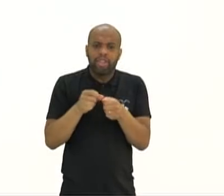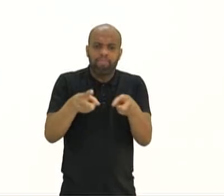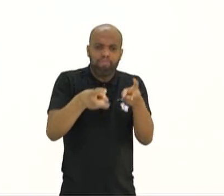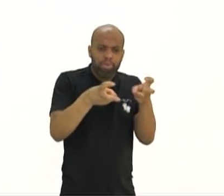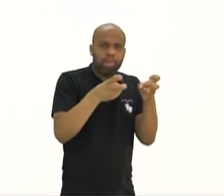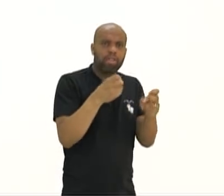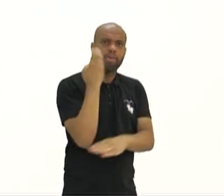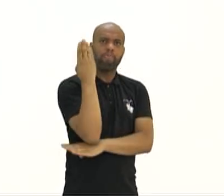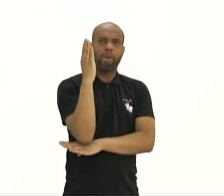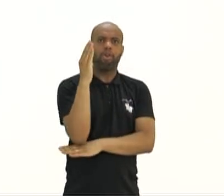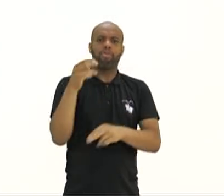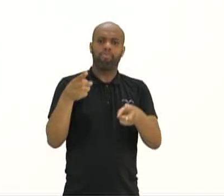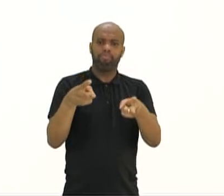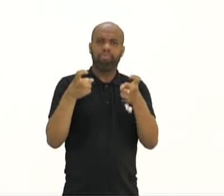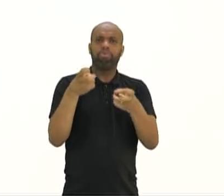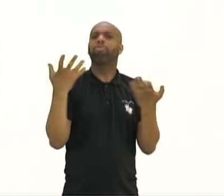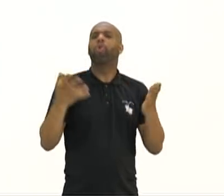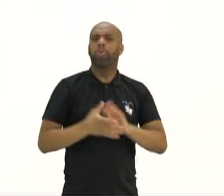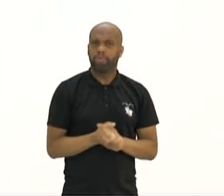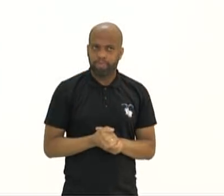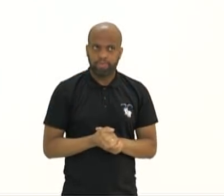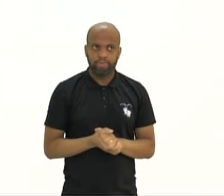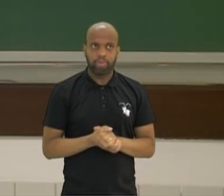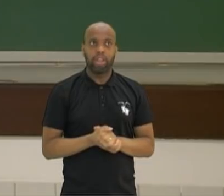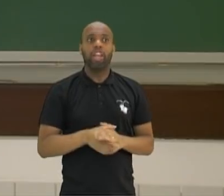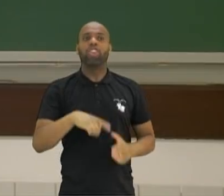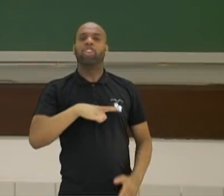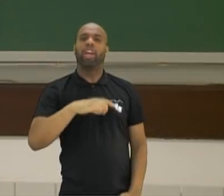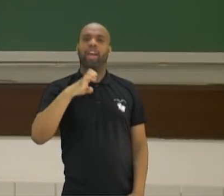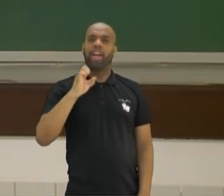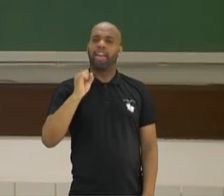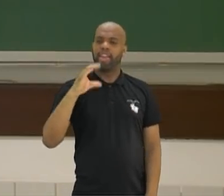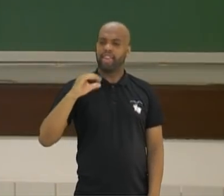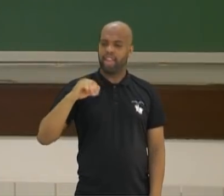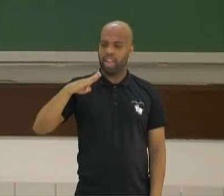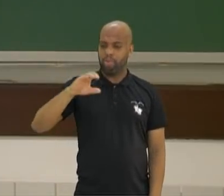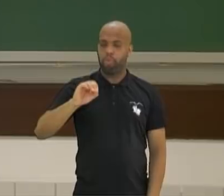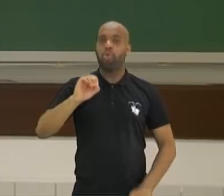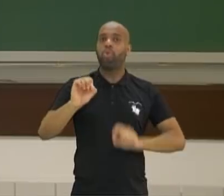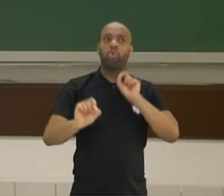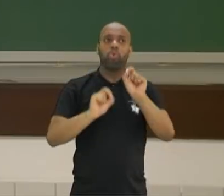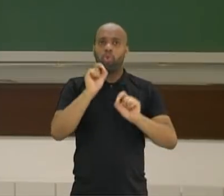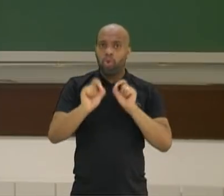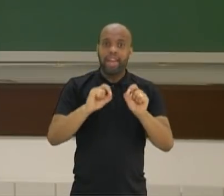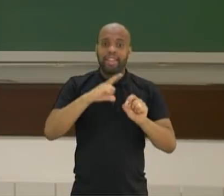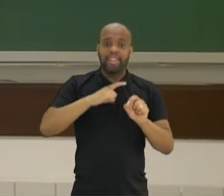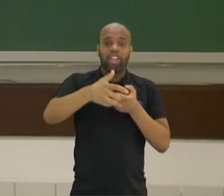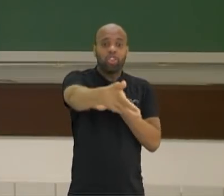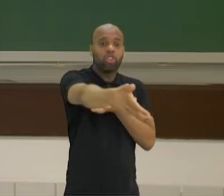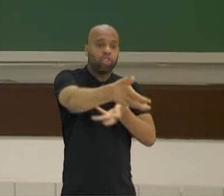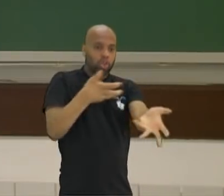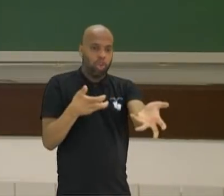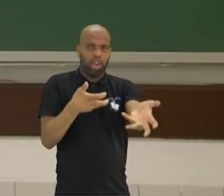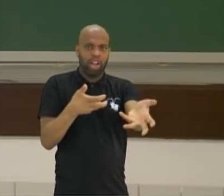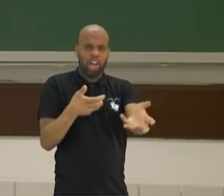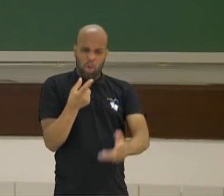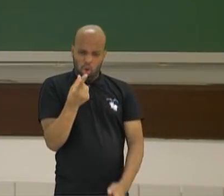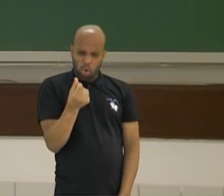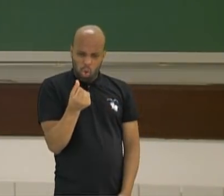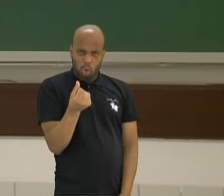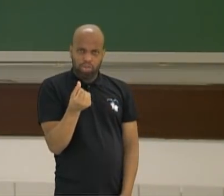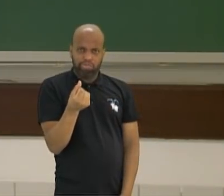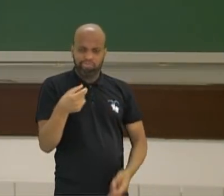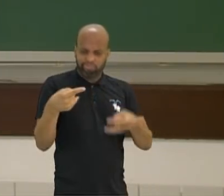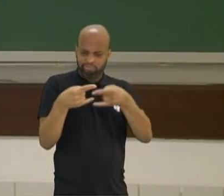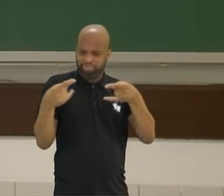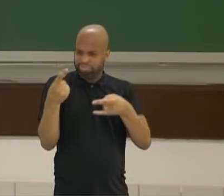por uma tática chamada escambo. O que é o escambo? É a troca de bens sem o uso de dinheiro. Você troca